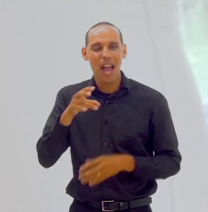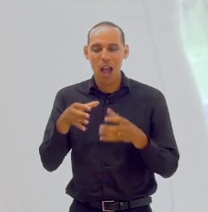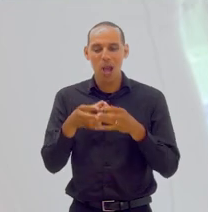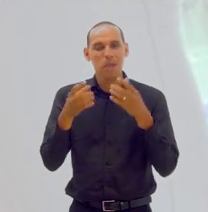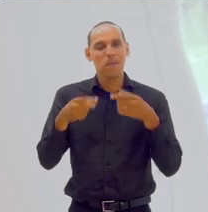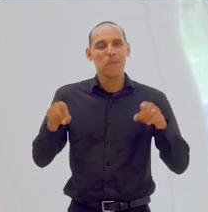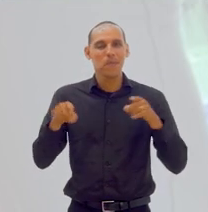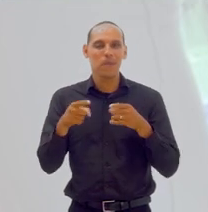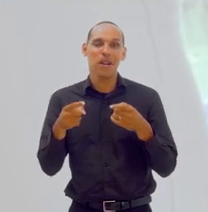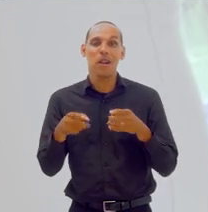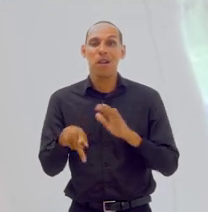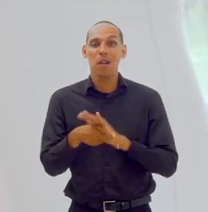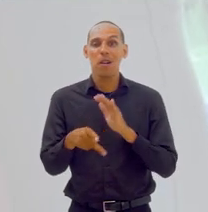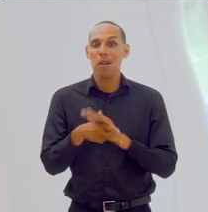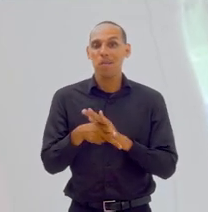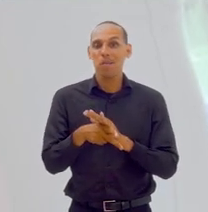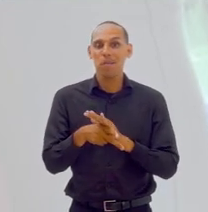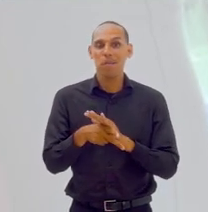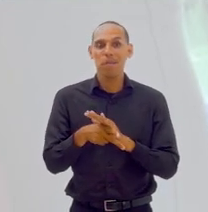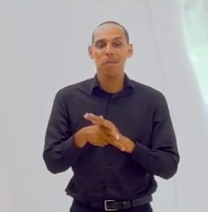Natal da Petrobras, agora,